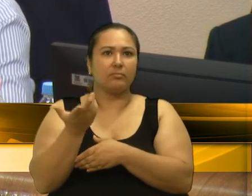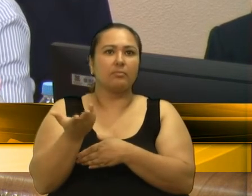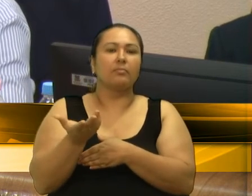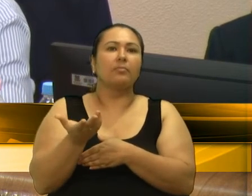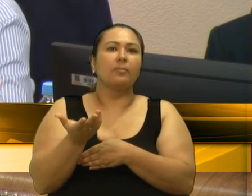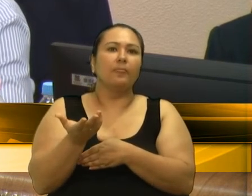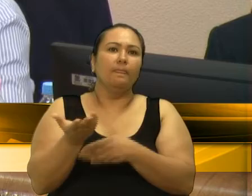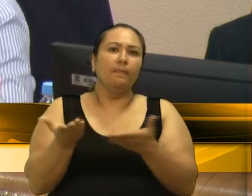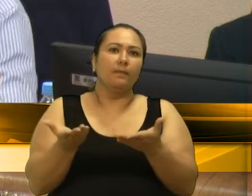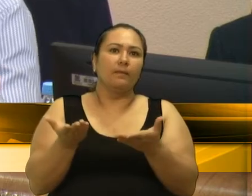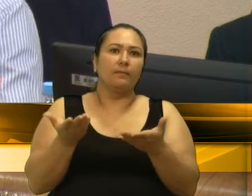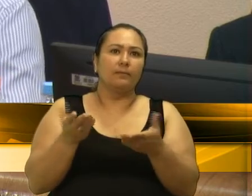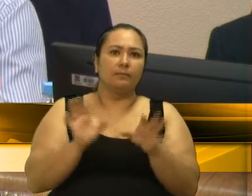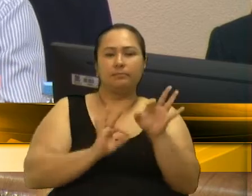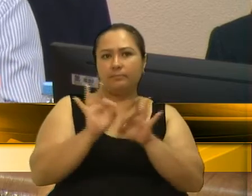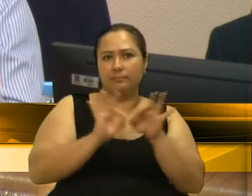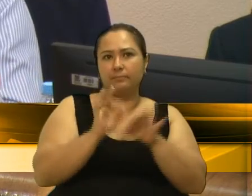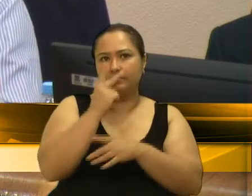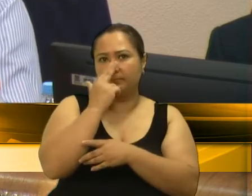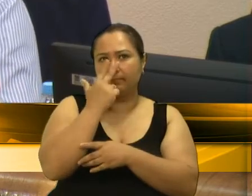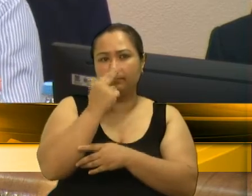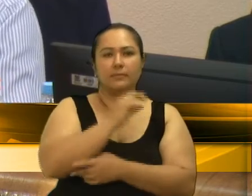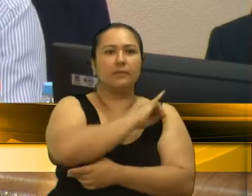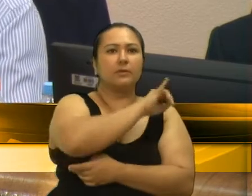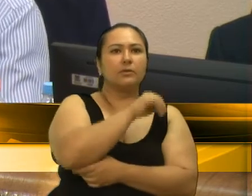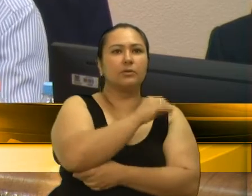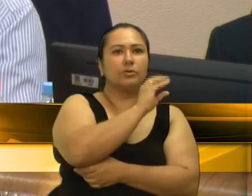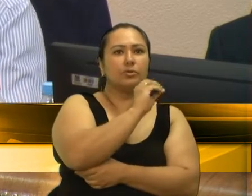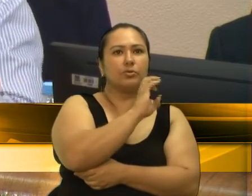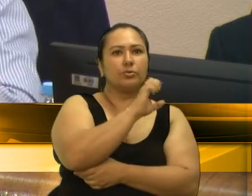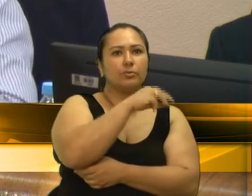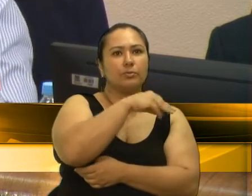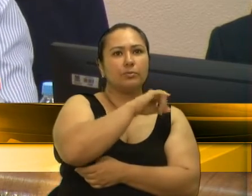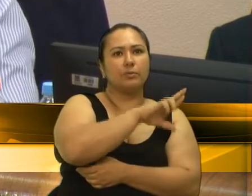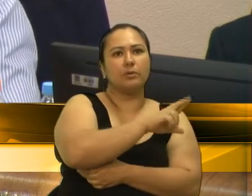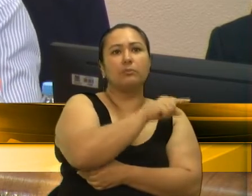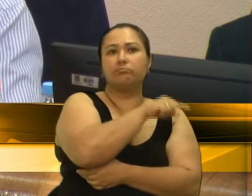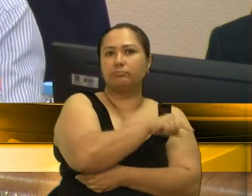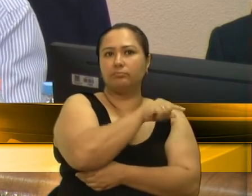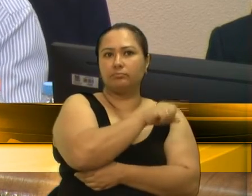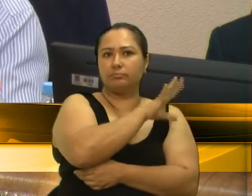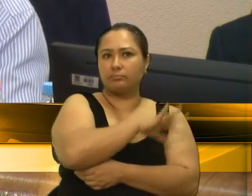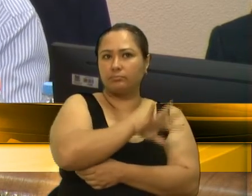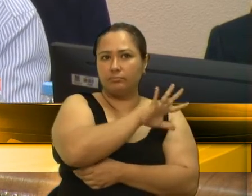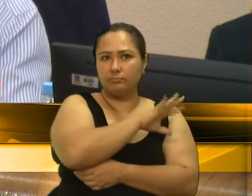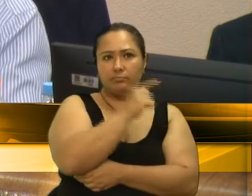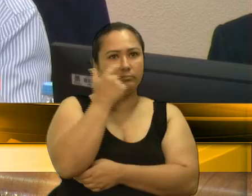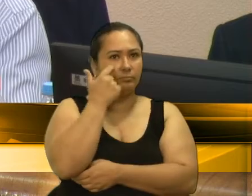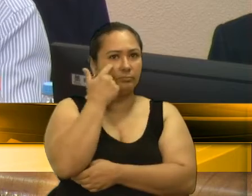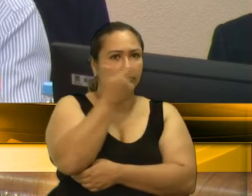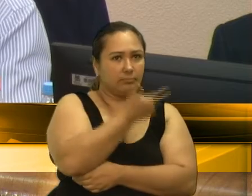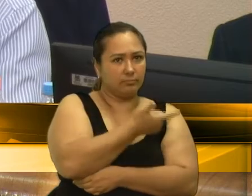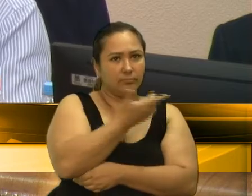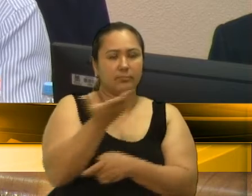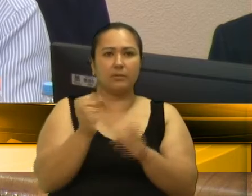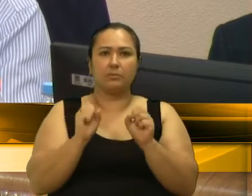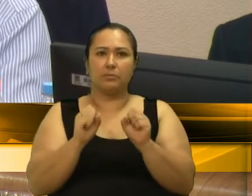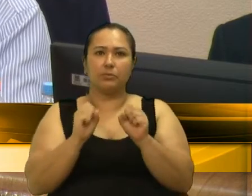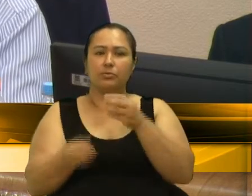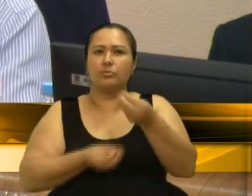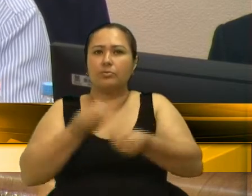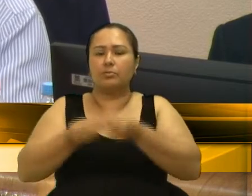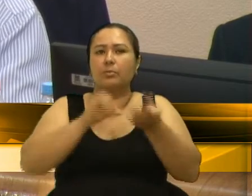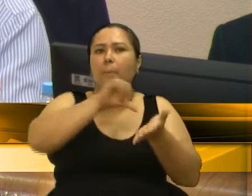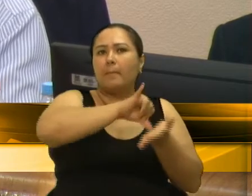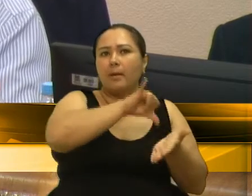local para a realização dos mesmos? Senhor Joelmir, isso, Vossa Excelência, foi o que aconteceu. Tendo em vista o projeto, então, de requalificação da